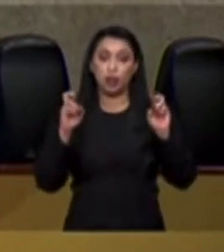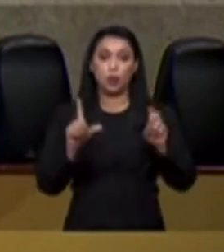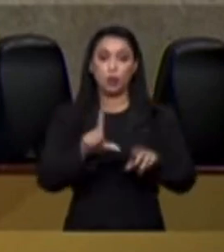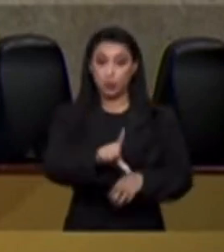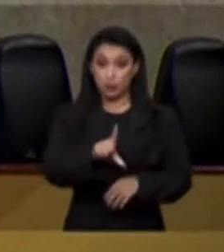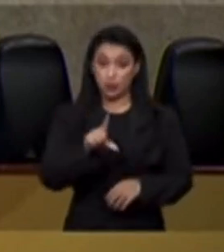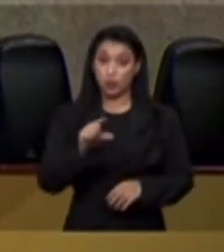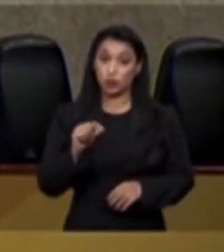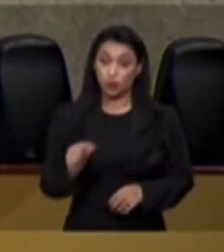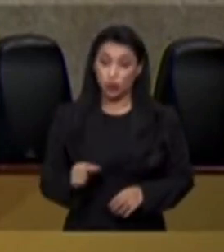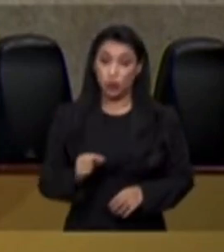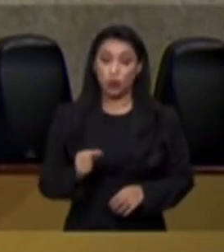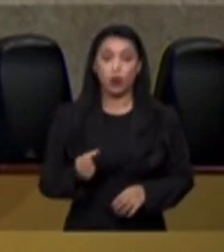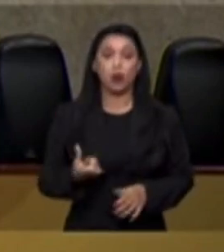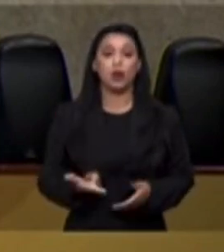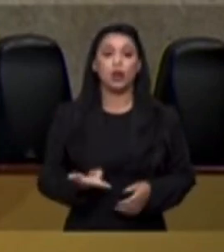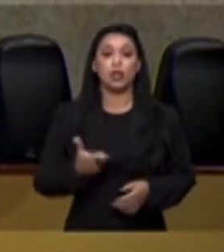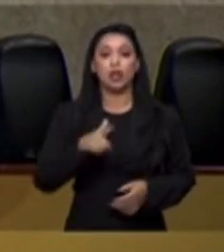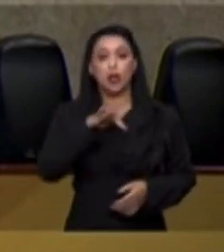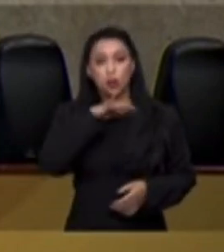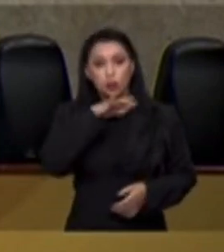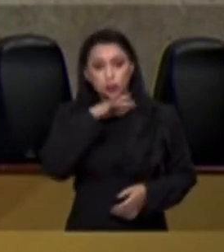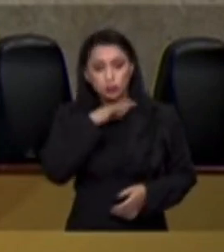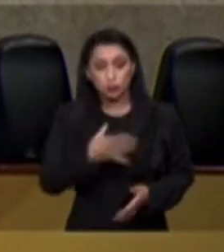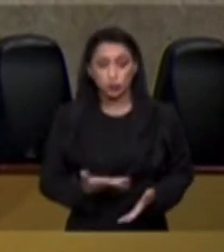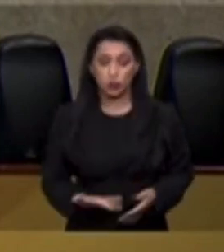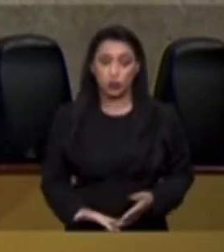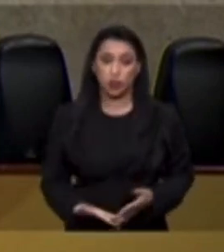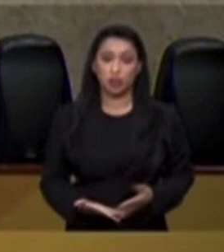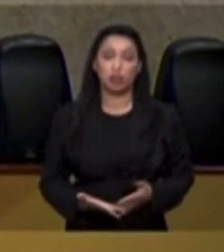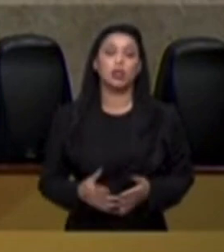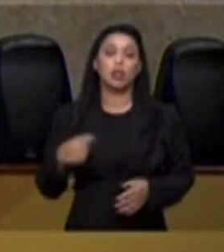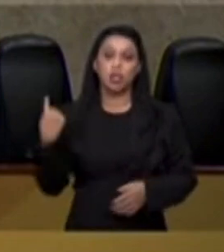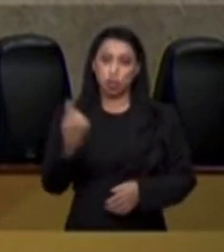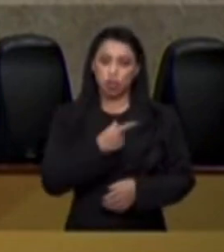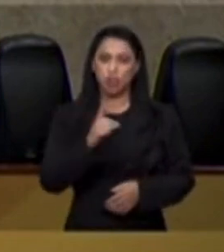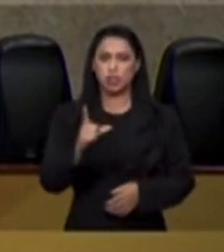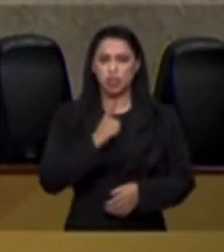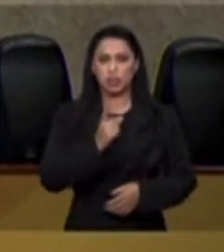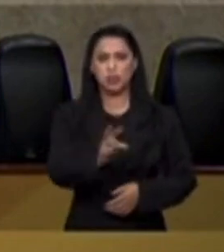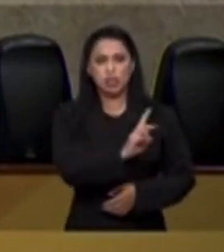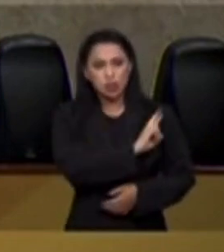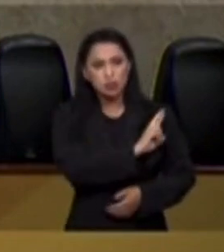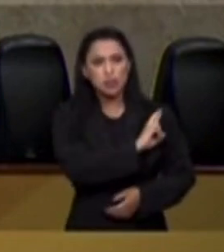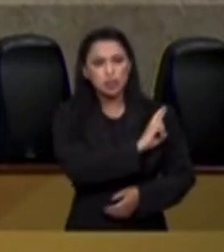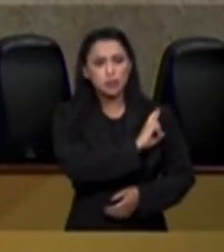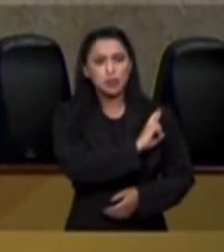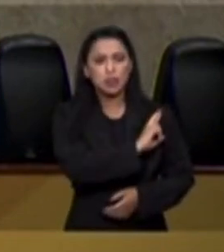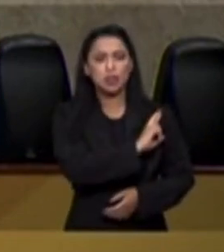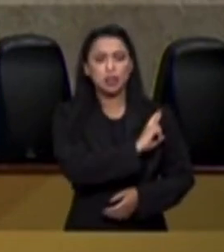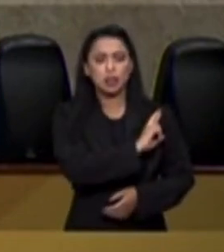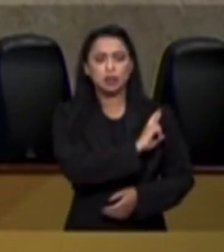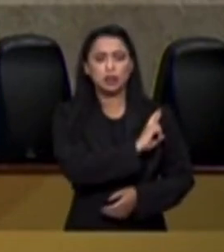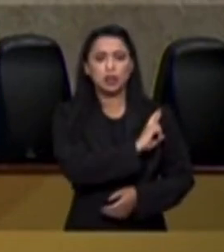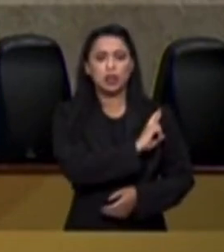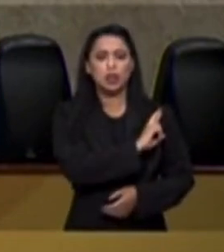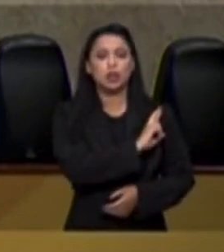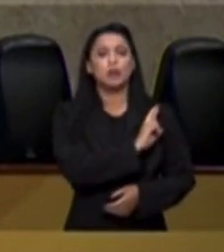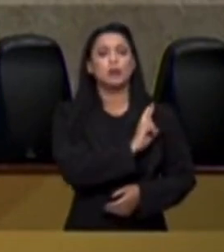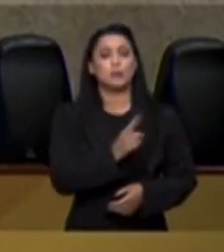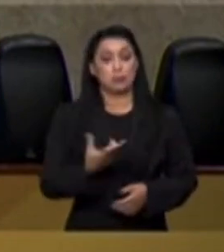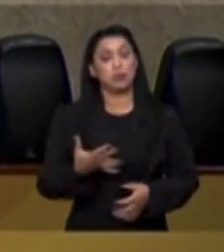escolha trágica e que nós temos responsabilidade suficiente para